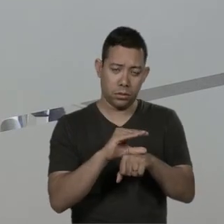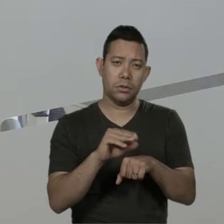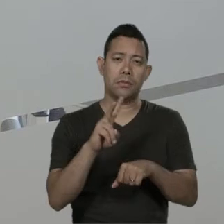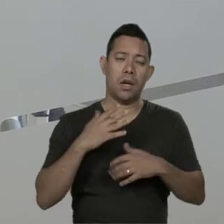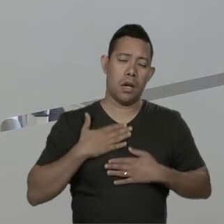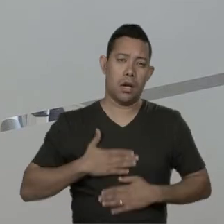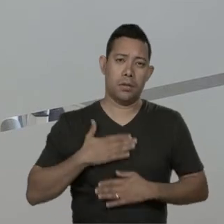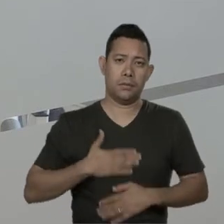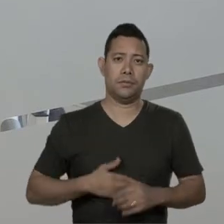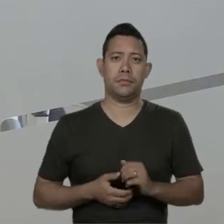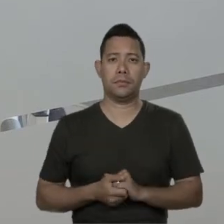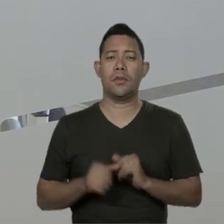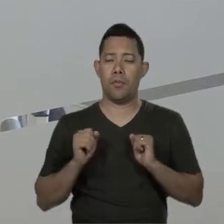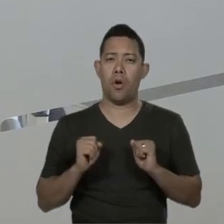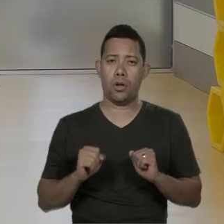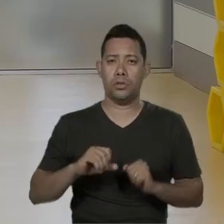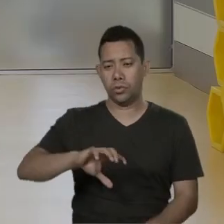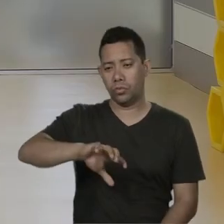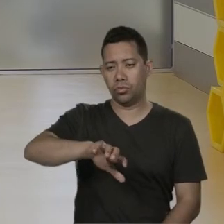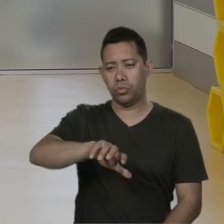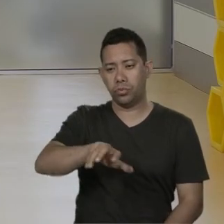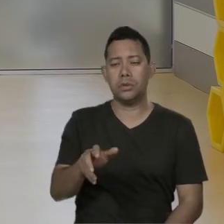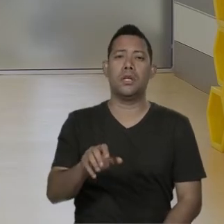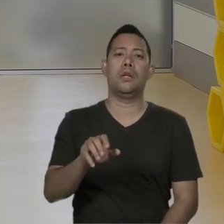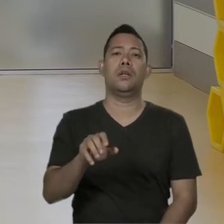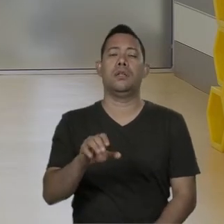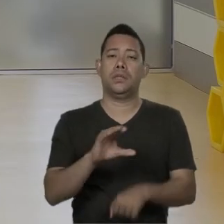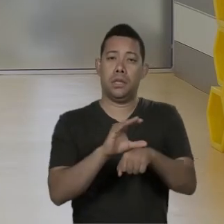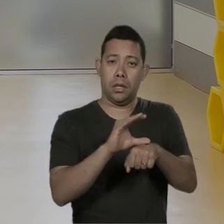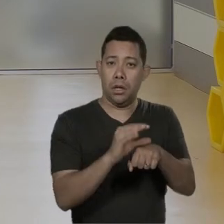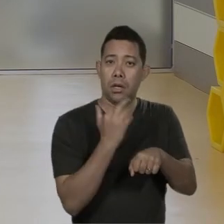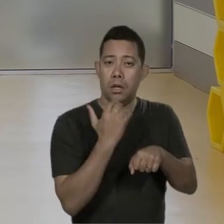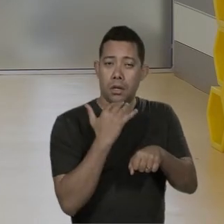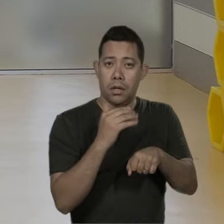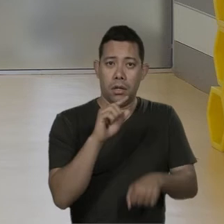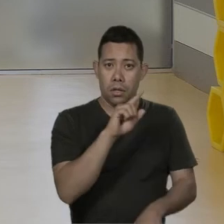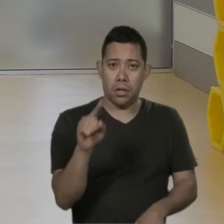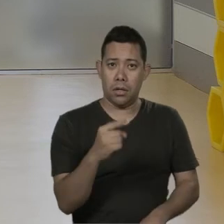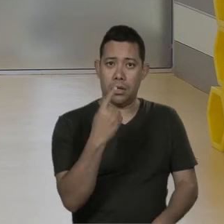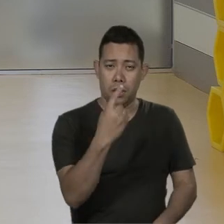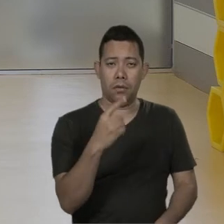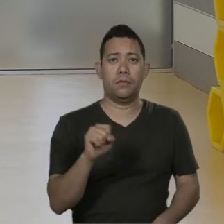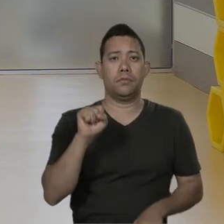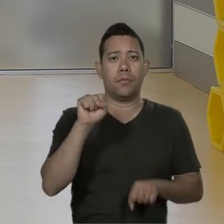voltar à calma. Pode aliviar na carga, deixa o pedal mais livre com relação à